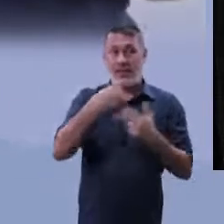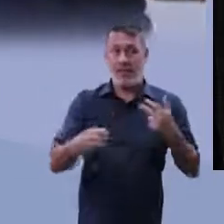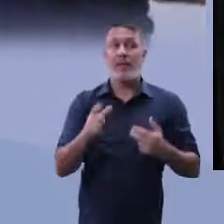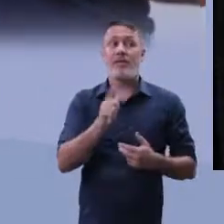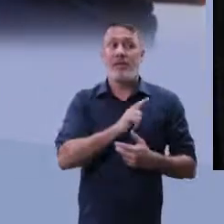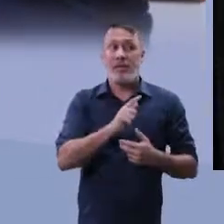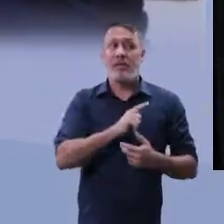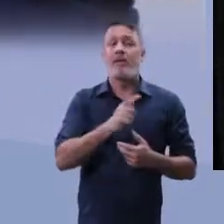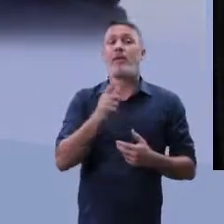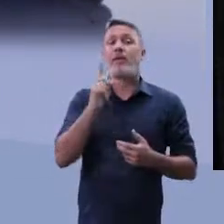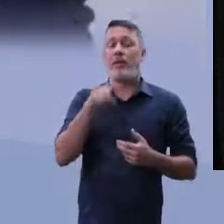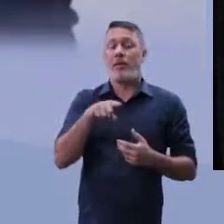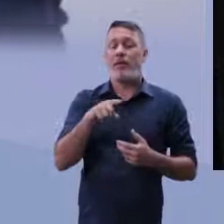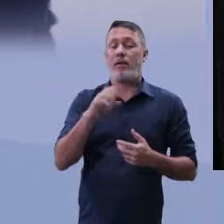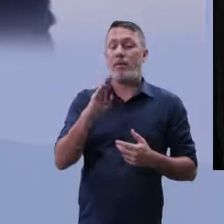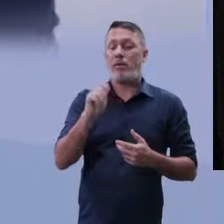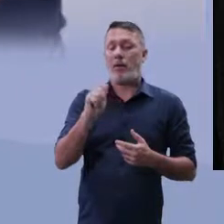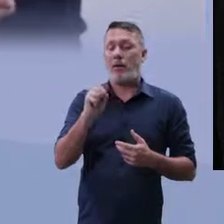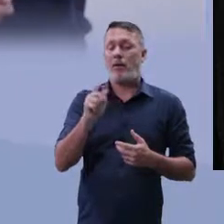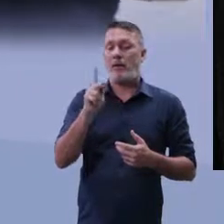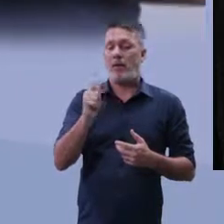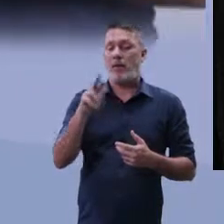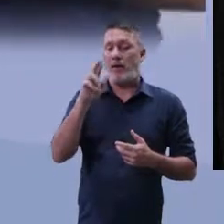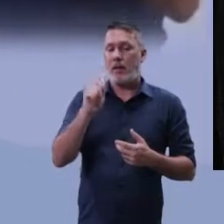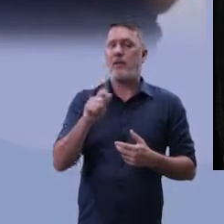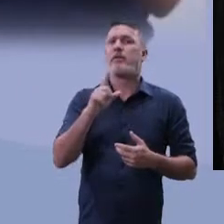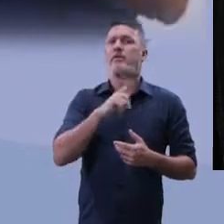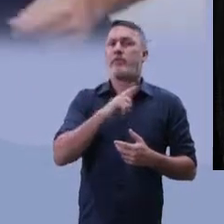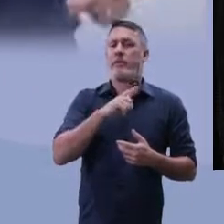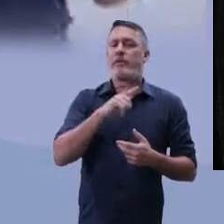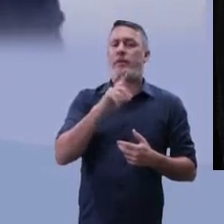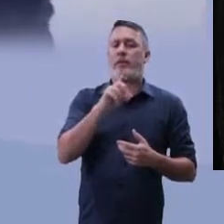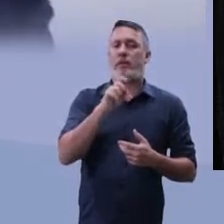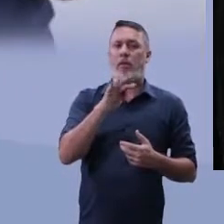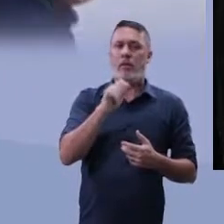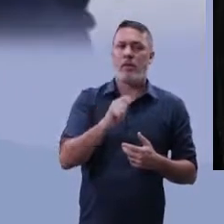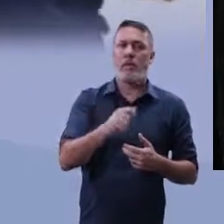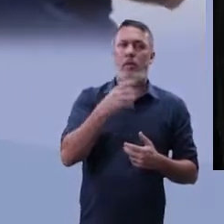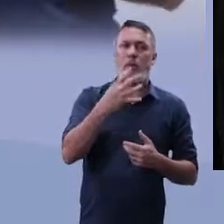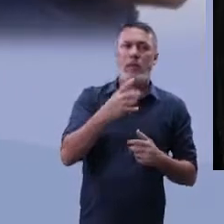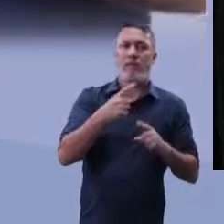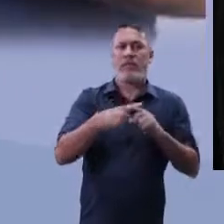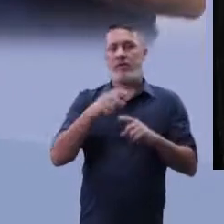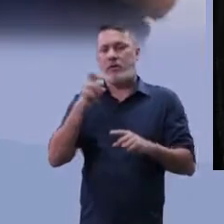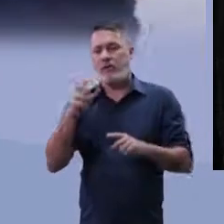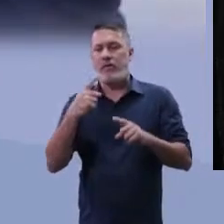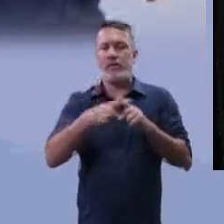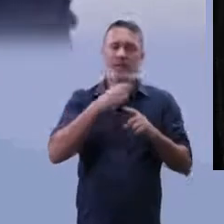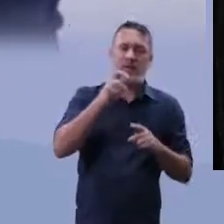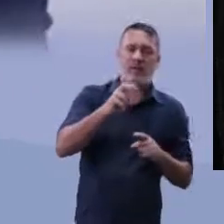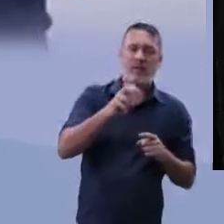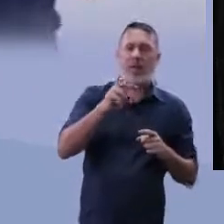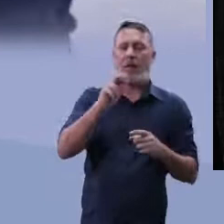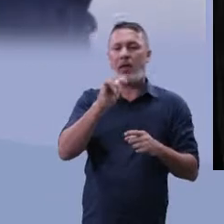também. O Enem tem cobrado muito aí a fórmula de Bhaskara, delta B ao quadrado menos 4AC, né, e